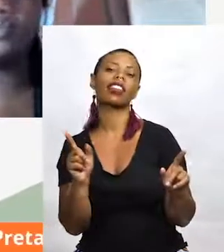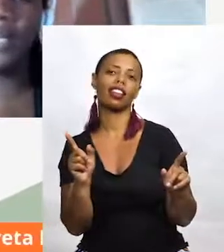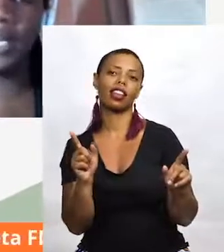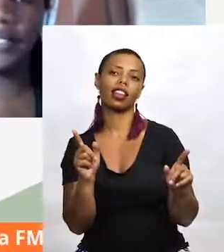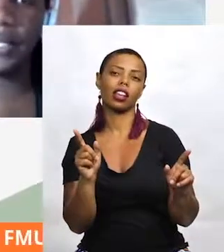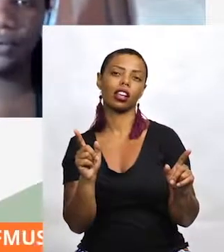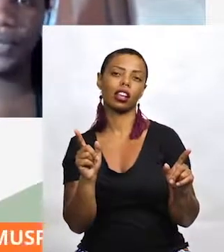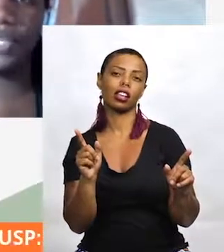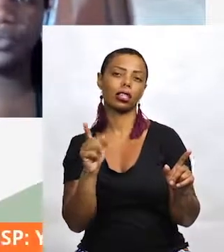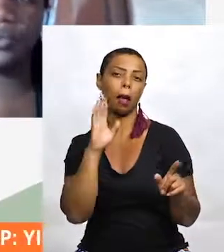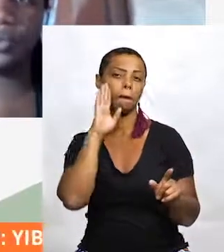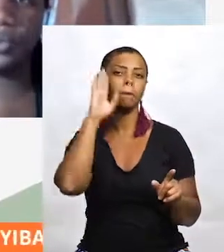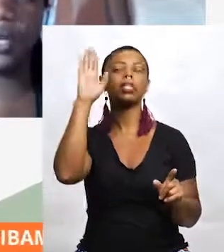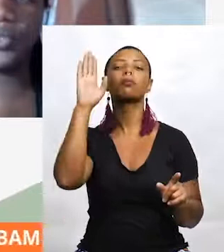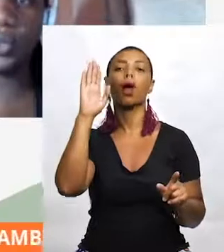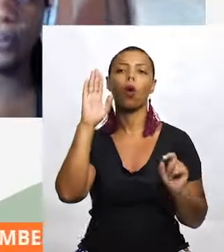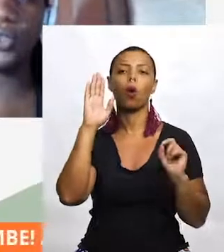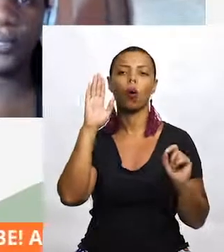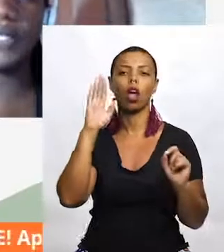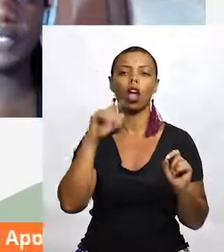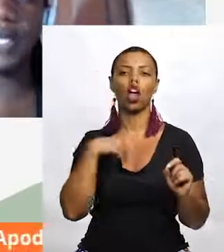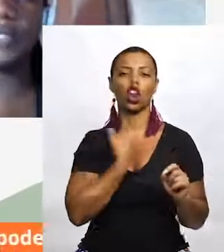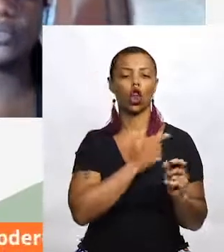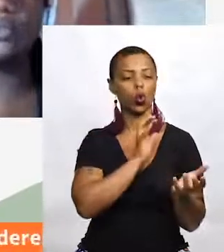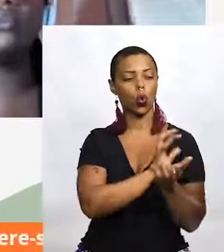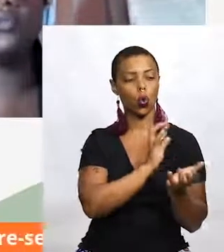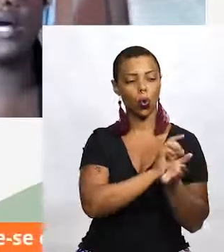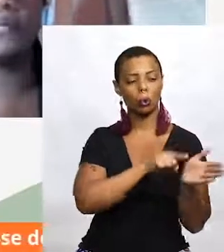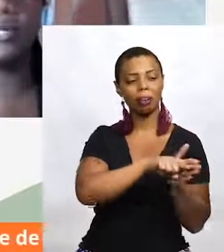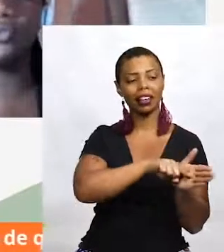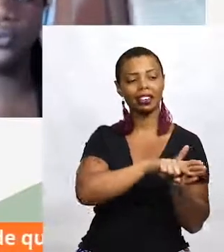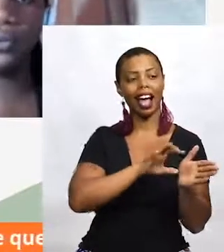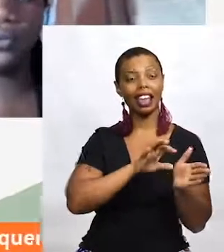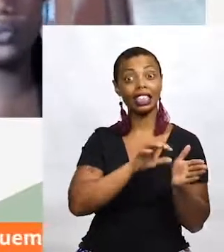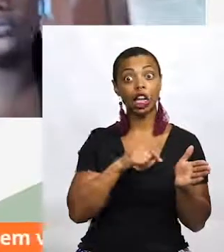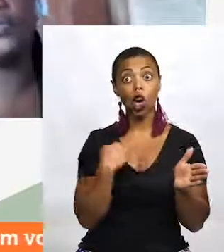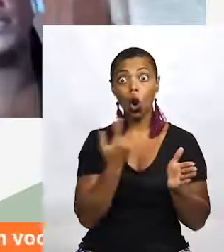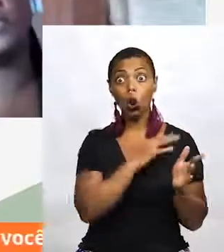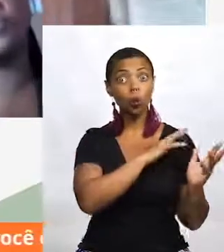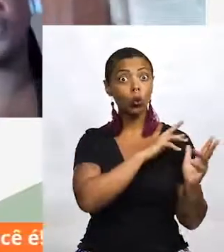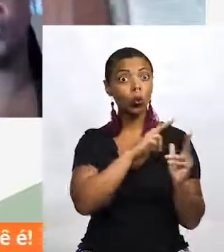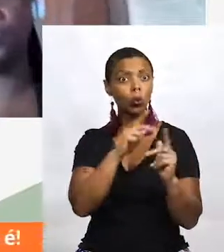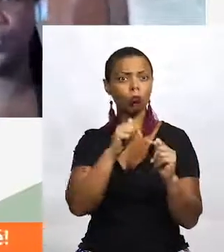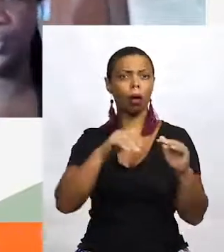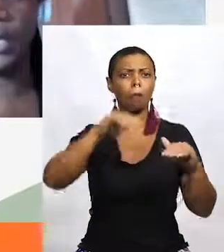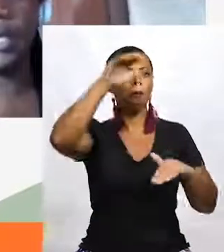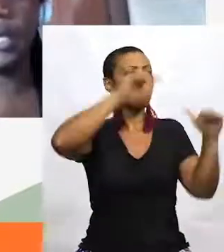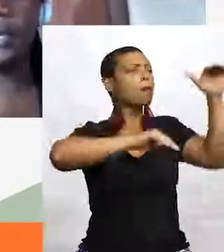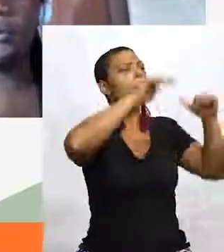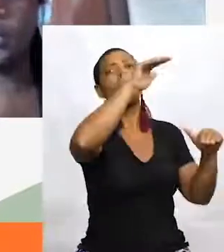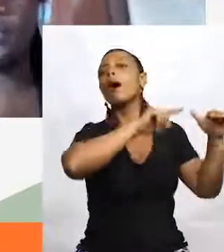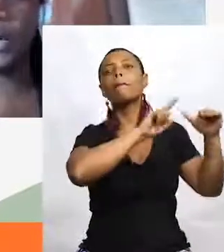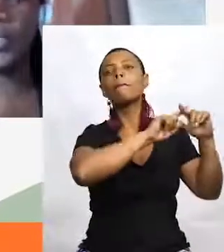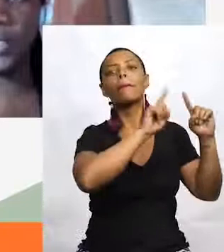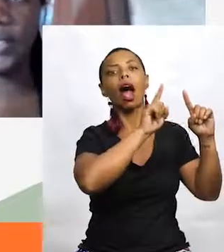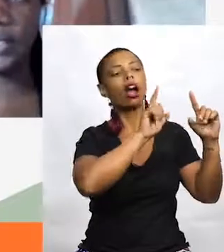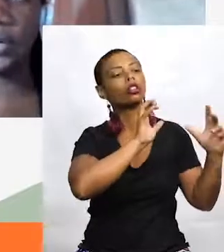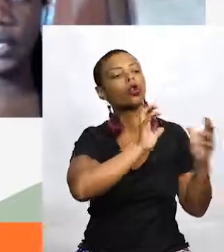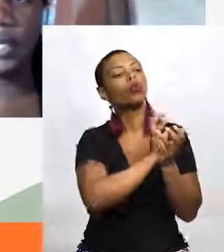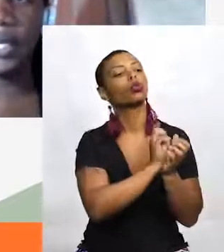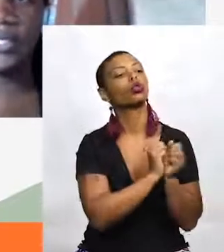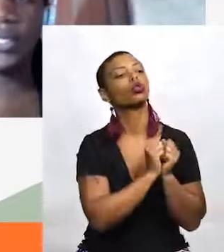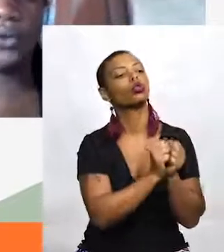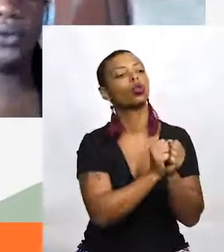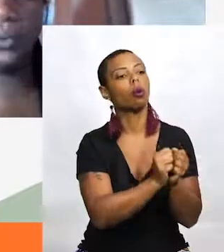a maior diferença que eu vejo do nosso grupo de pesquisa é esse. Todo mundo caminha junto, todo mundo é incentivado junto. Eu não gosto